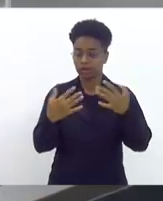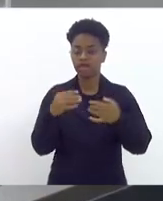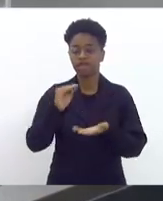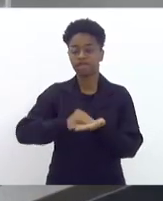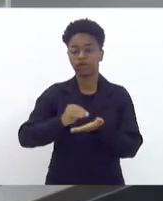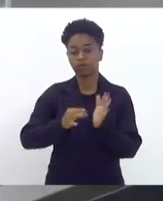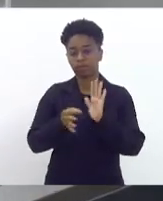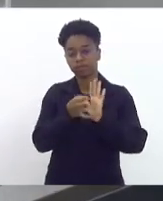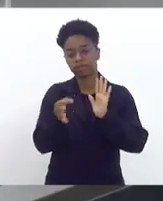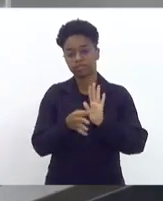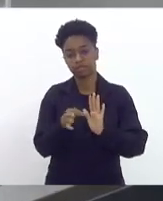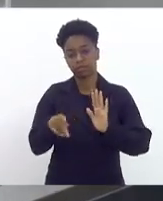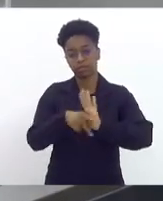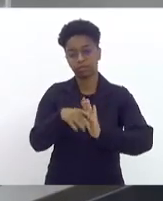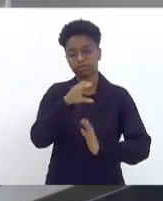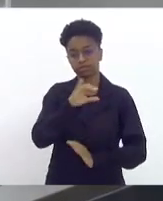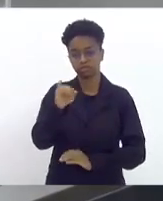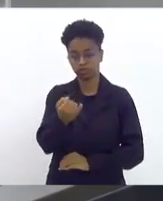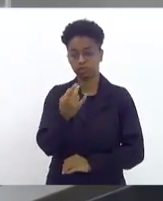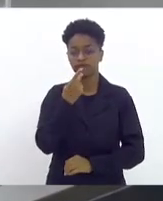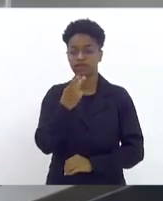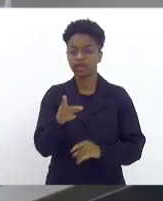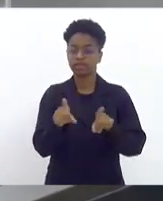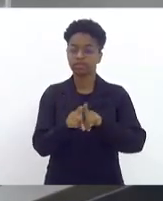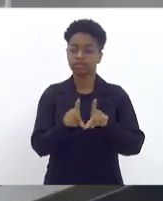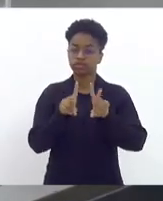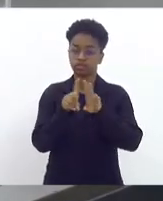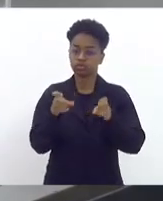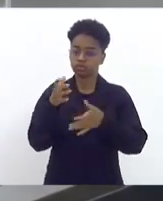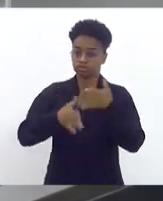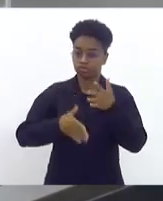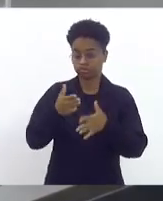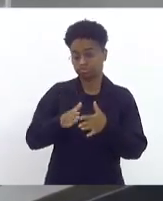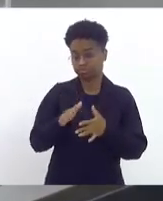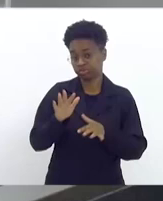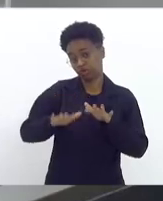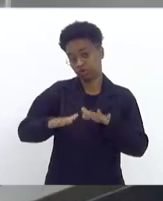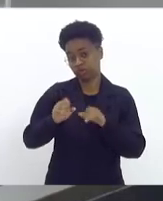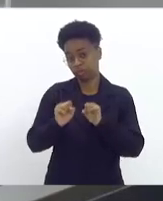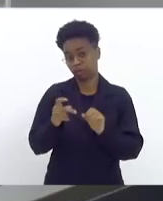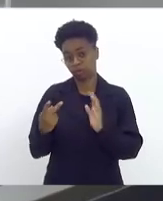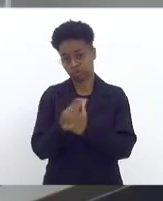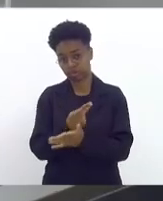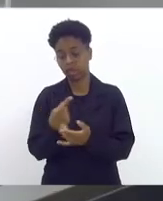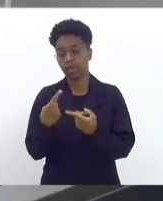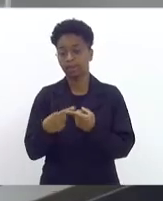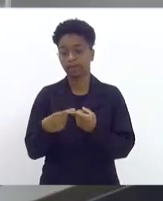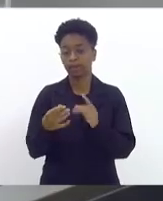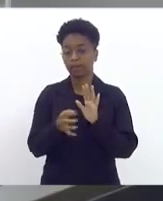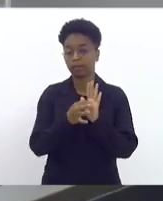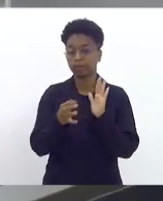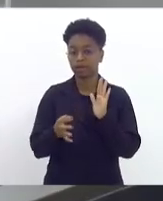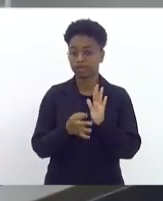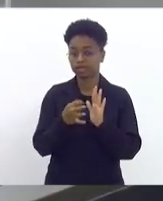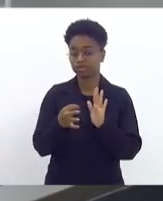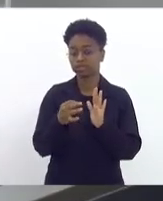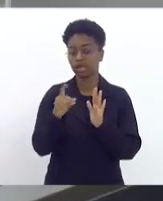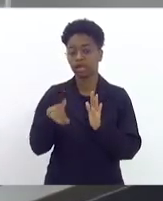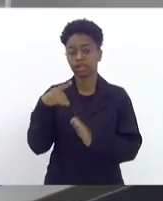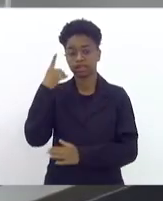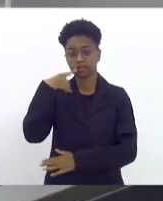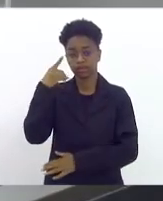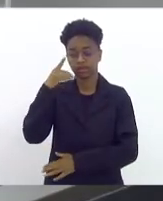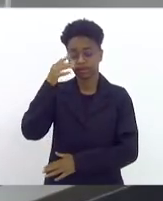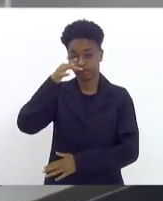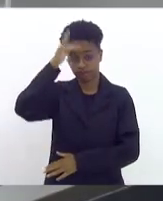dessa CJ inclusive para falar de uma eventual prejudicabilidade suicidada que embora o parecer seja deputado